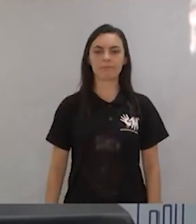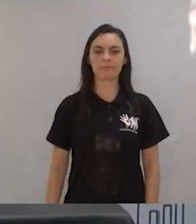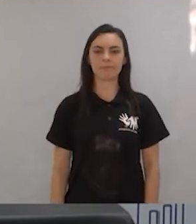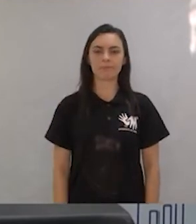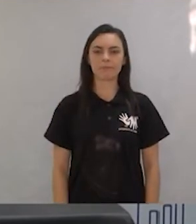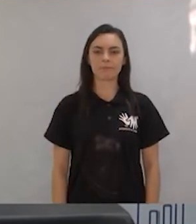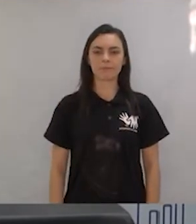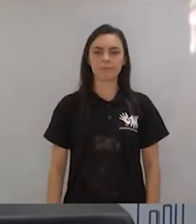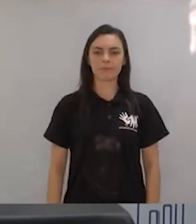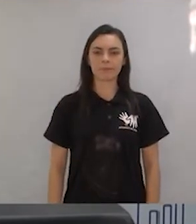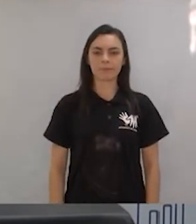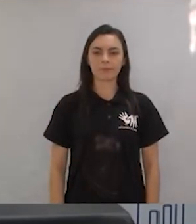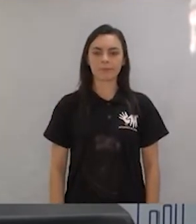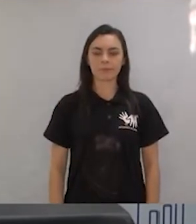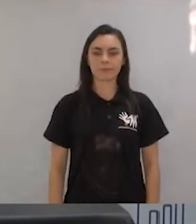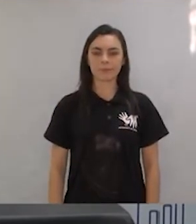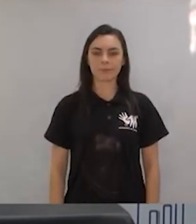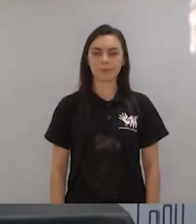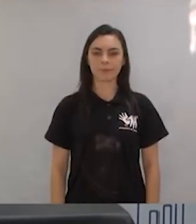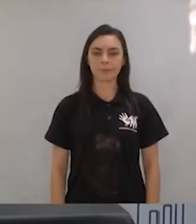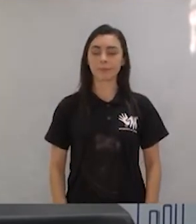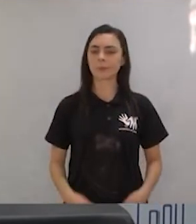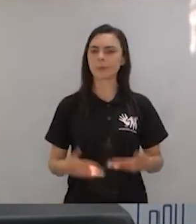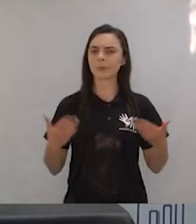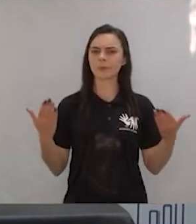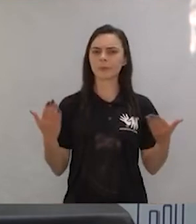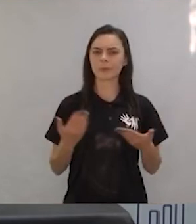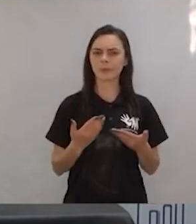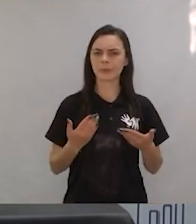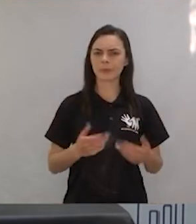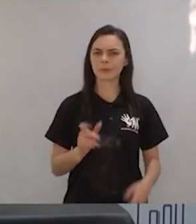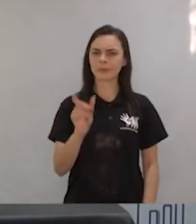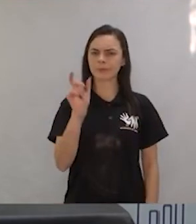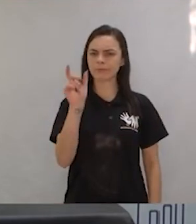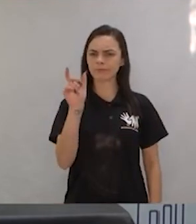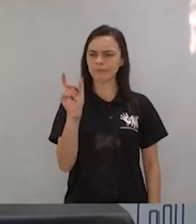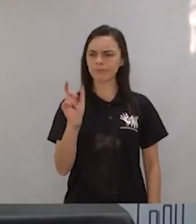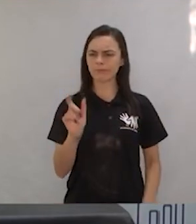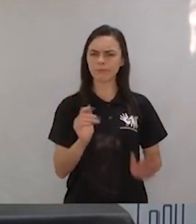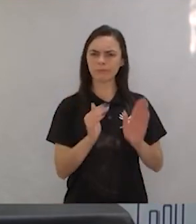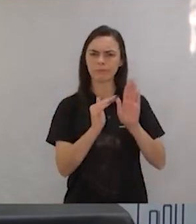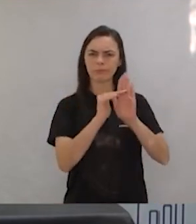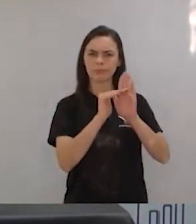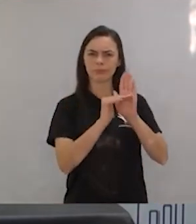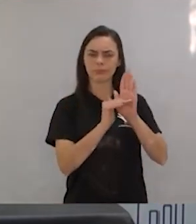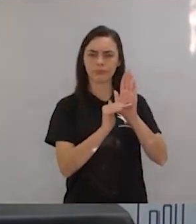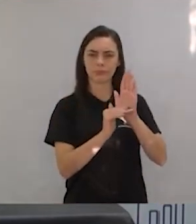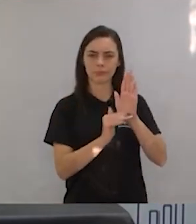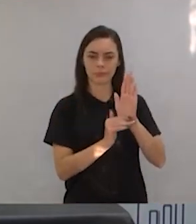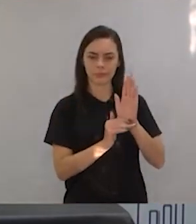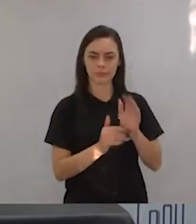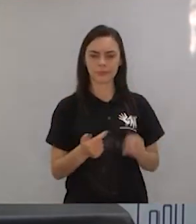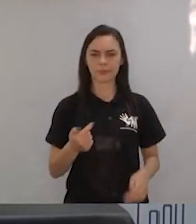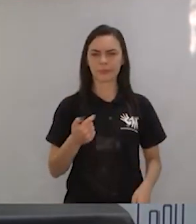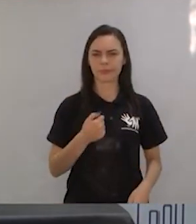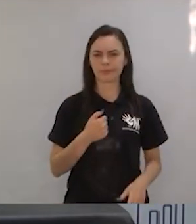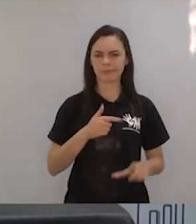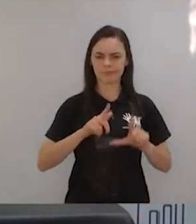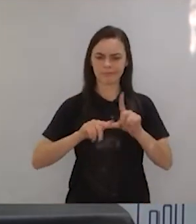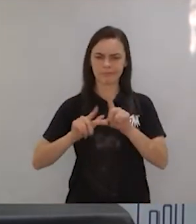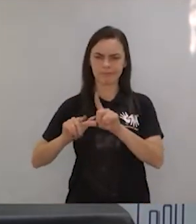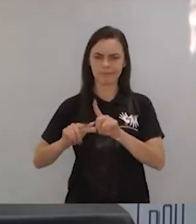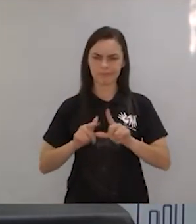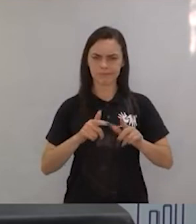sílabas. Agora nós vamos fazer uma lista de palavras. Vou guardar